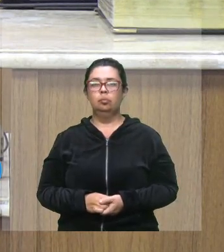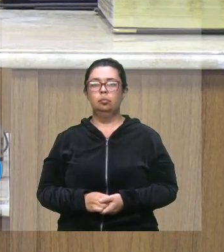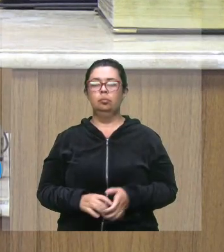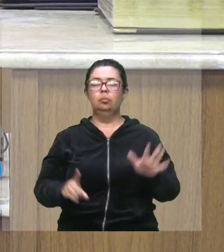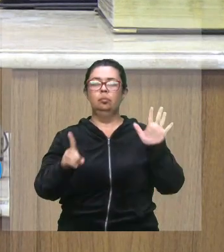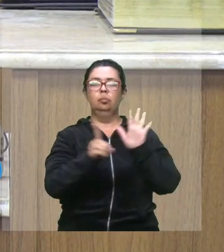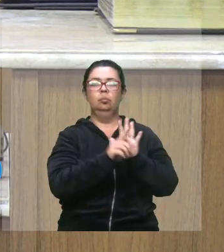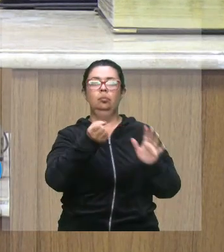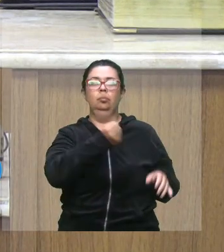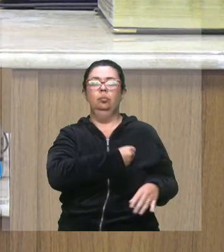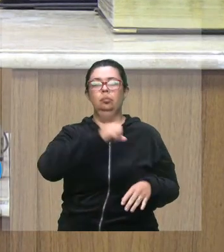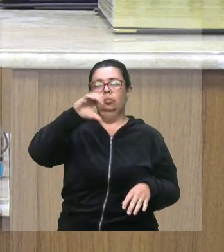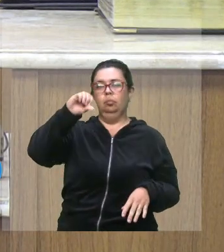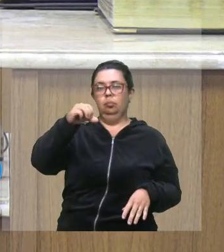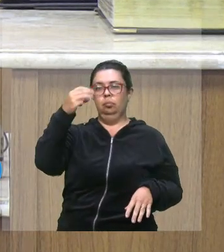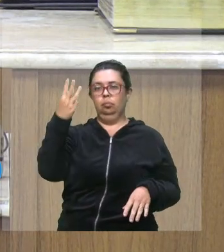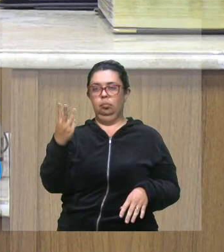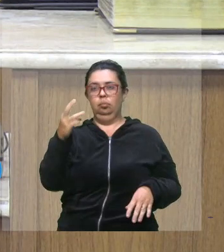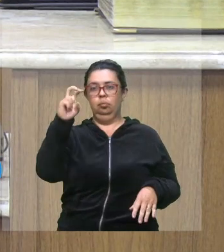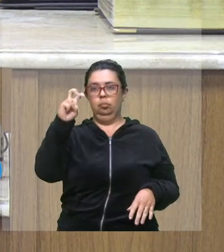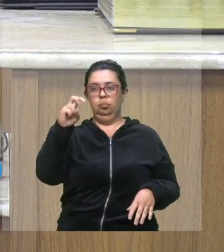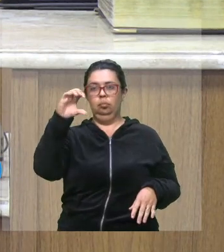Decreto número